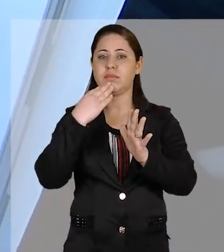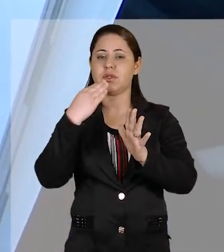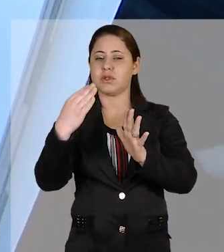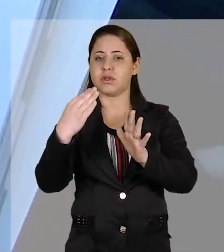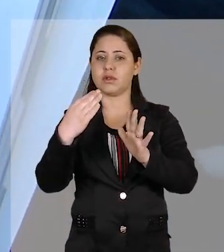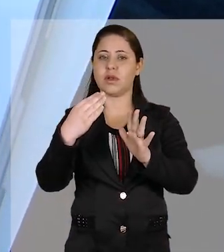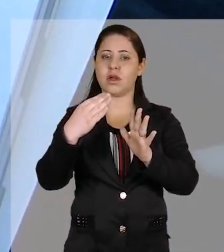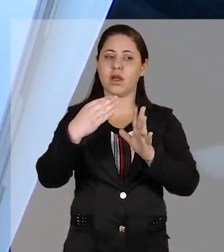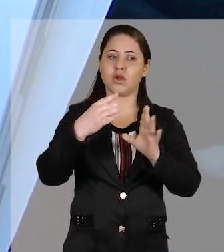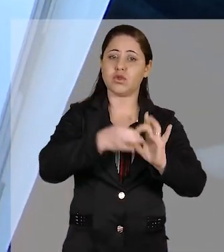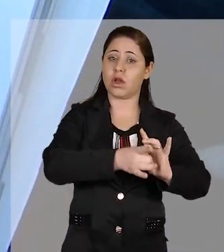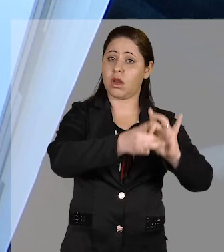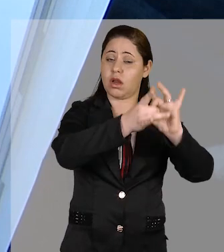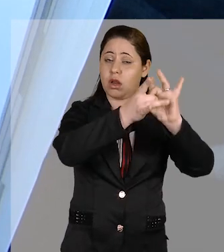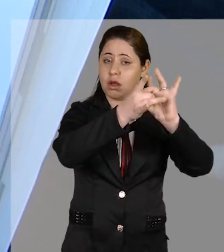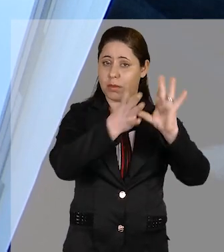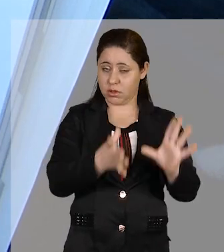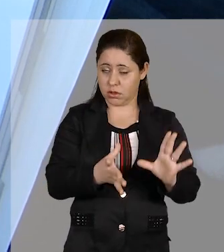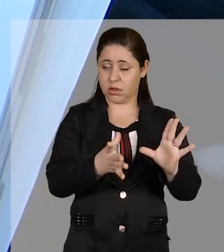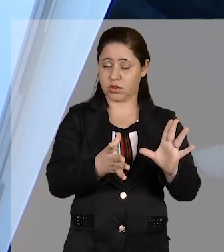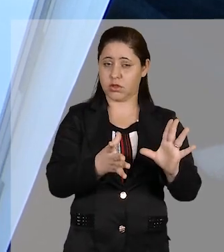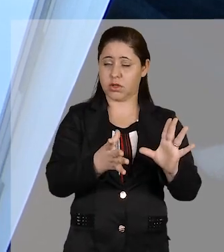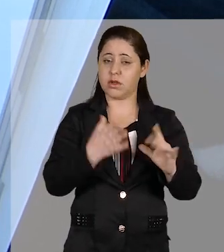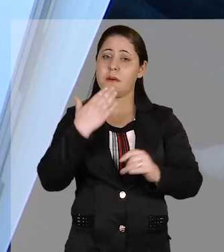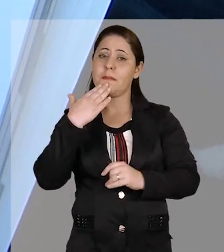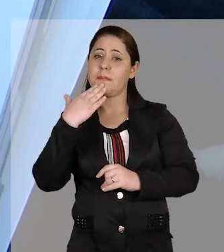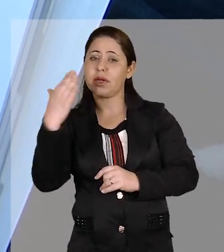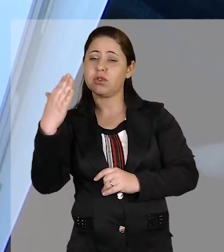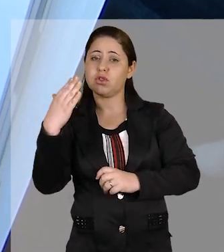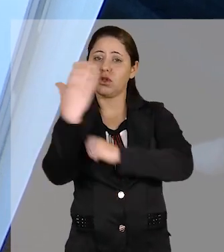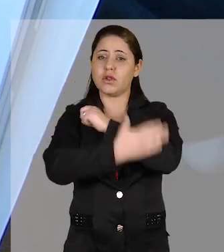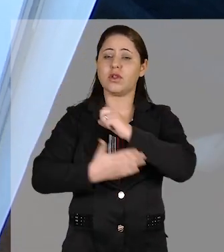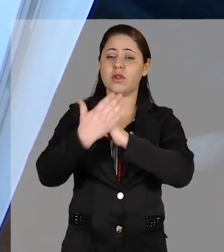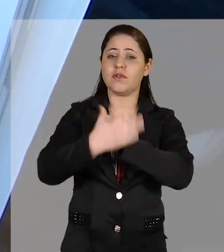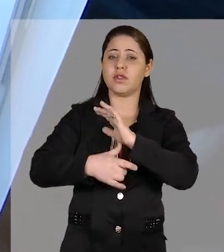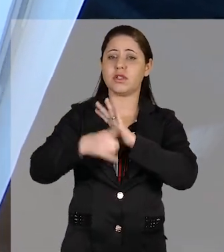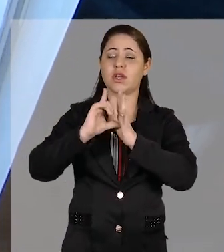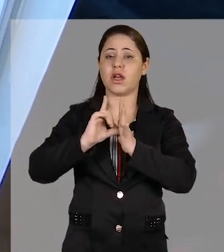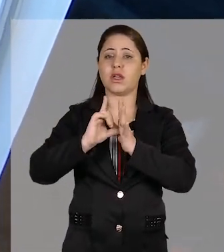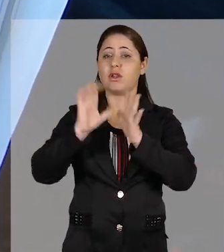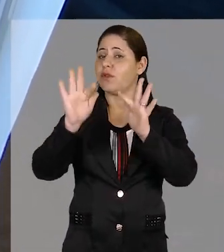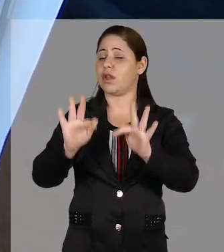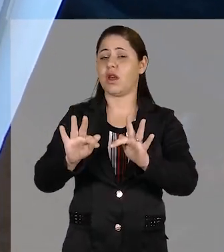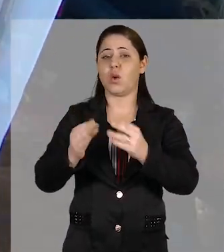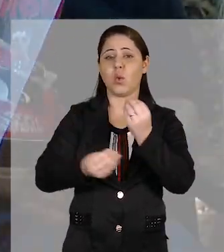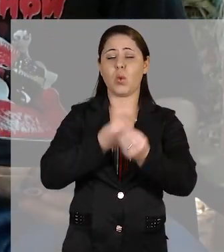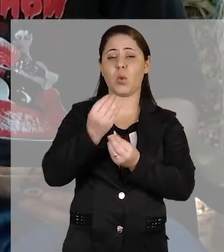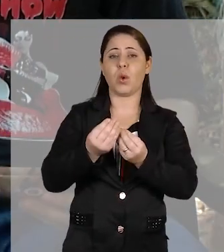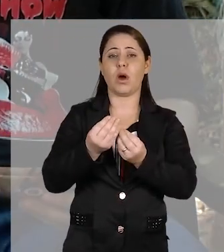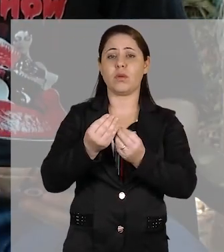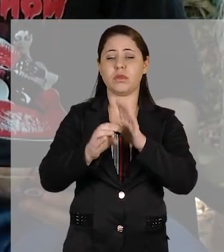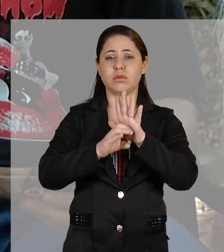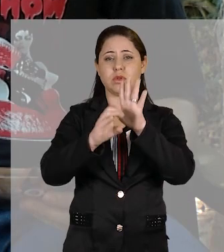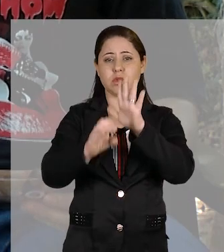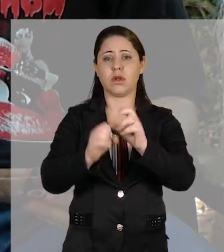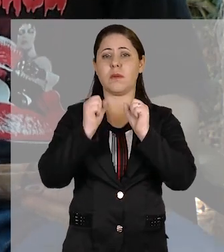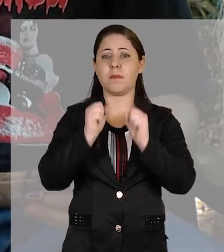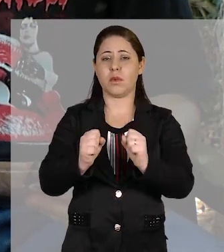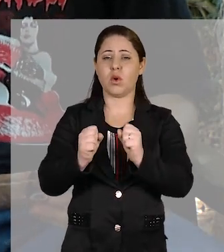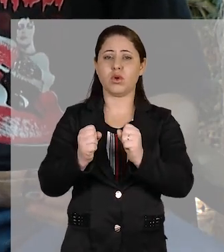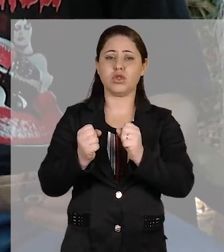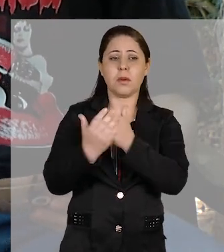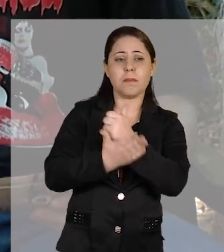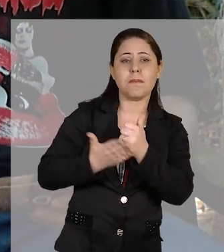o pedido de desinternação, né, que é o pedido de liberdade, defesa prévia, alegação final, vários modelos que podem servir